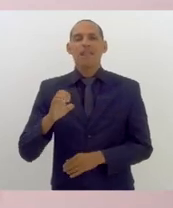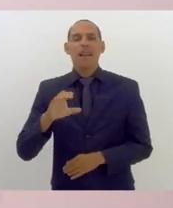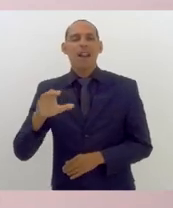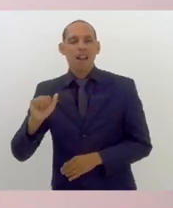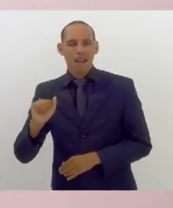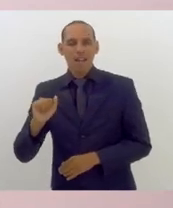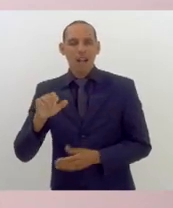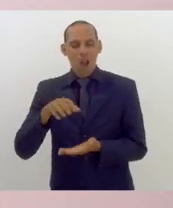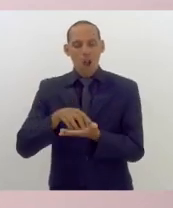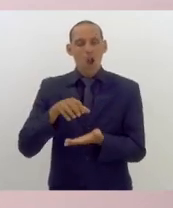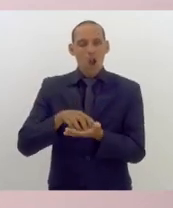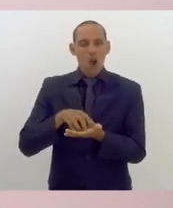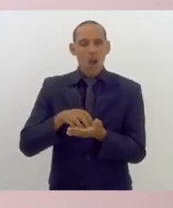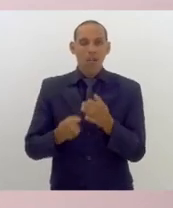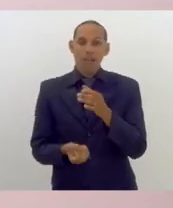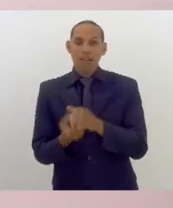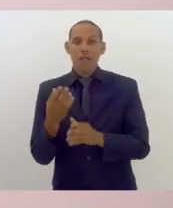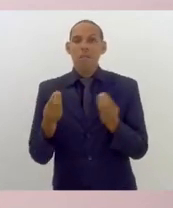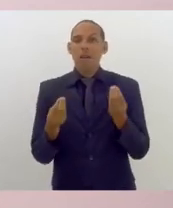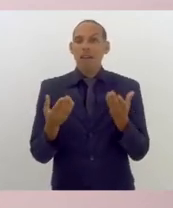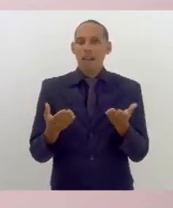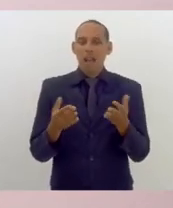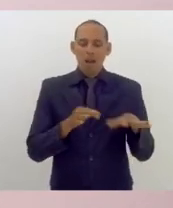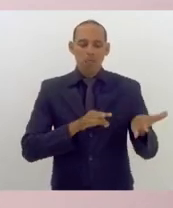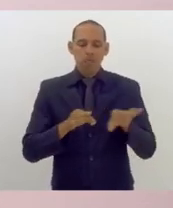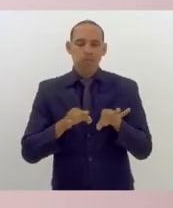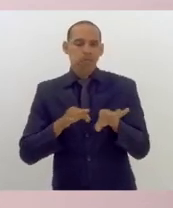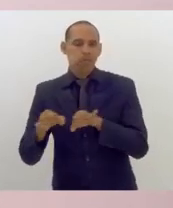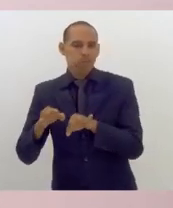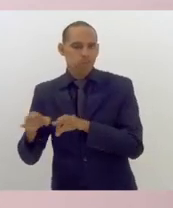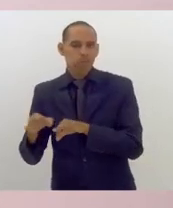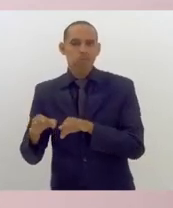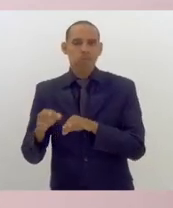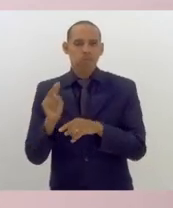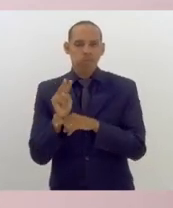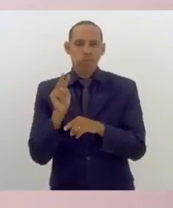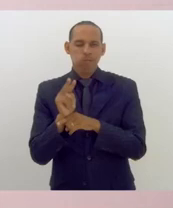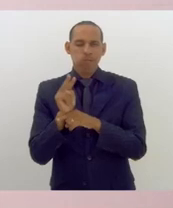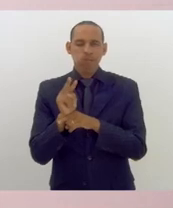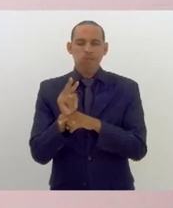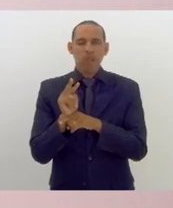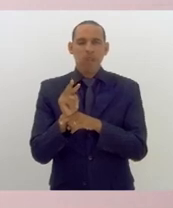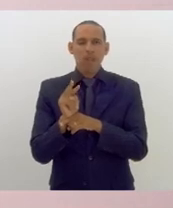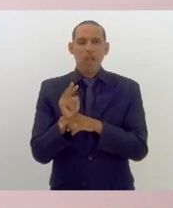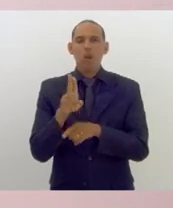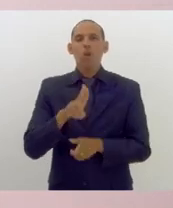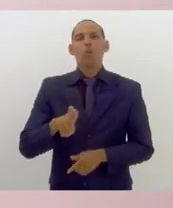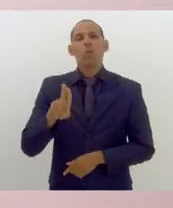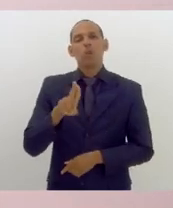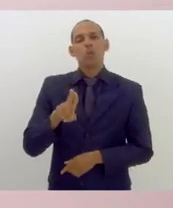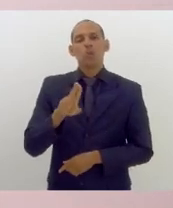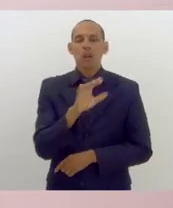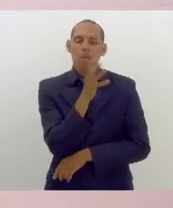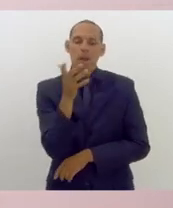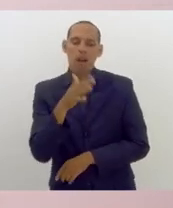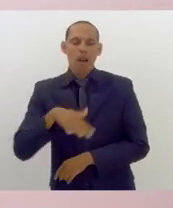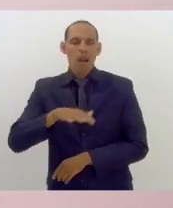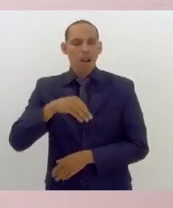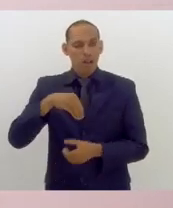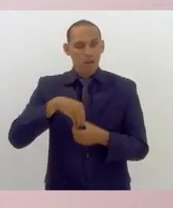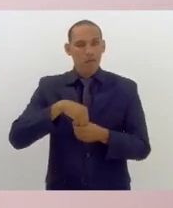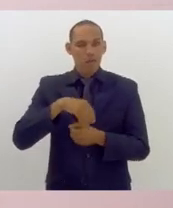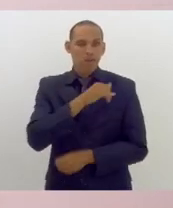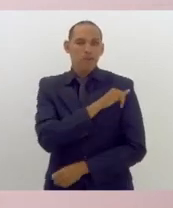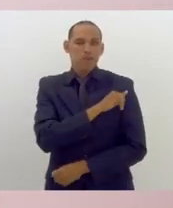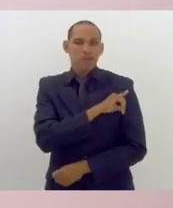órgão colegiado criado com o objetivo de coordenar supervisionar e uso racional do meio ambiente no estado do Rio de